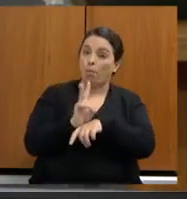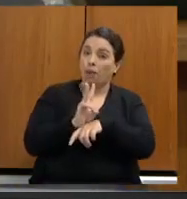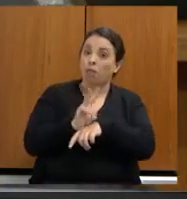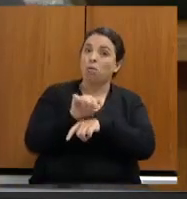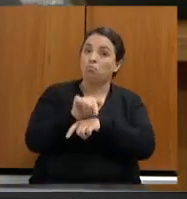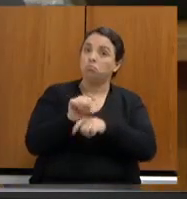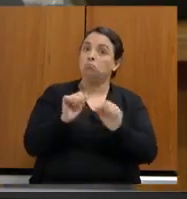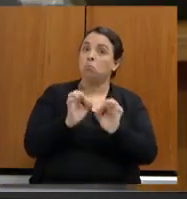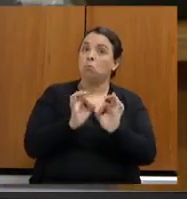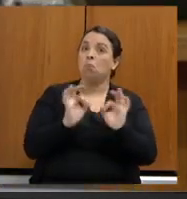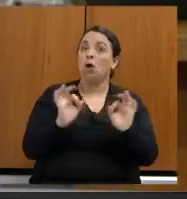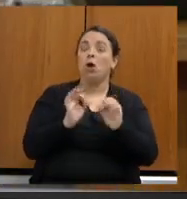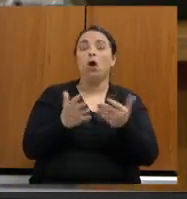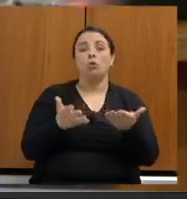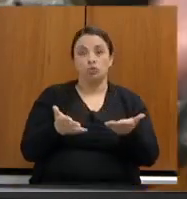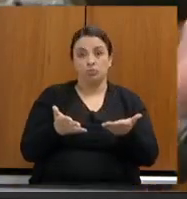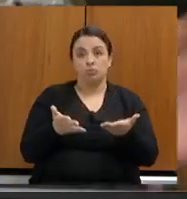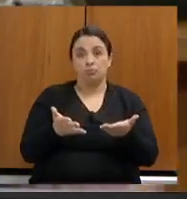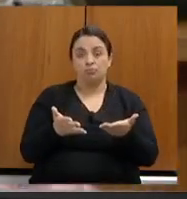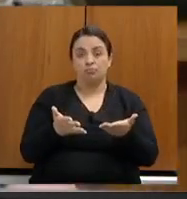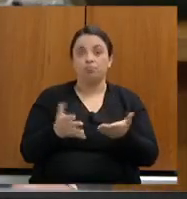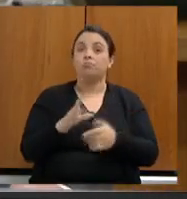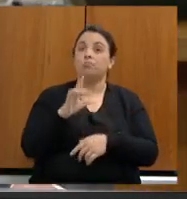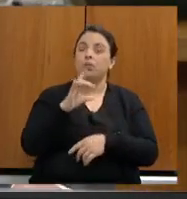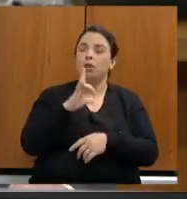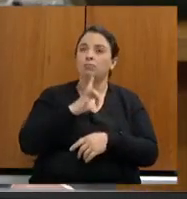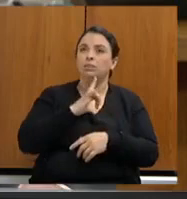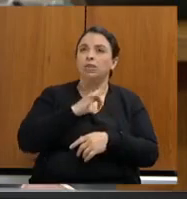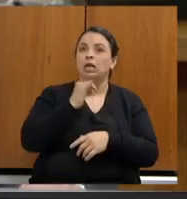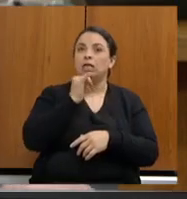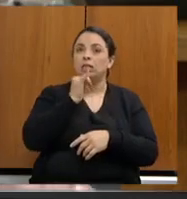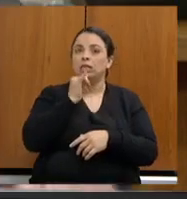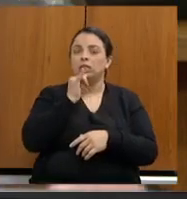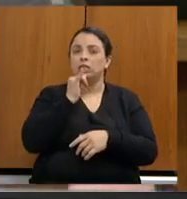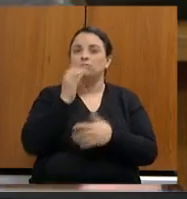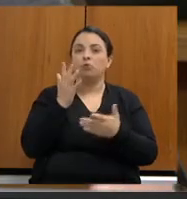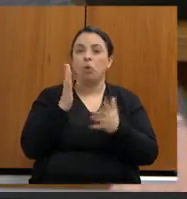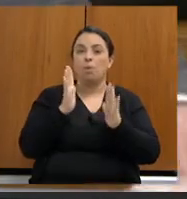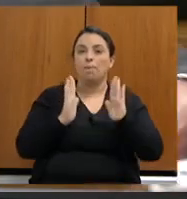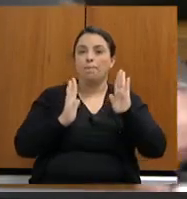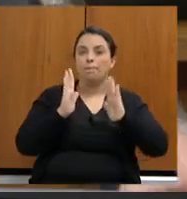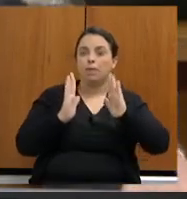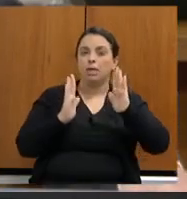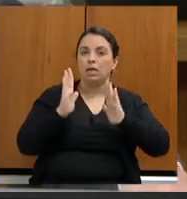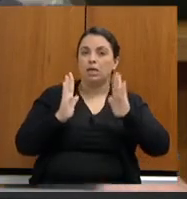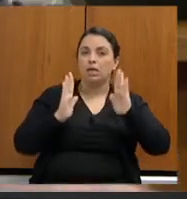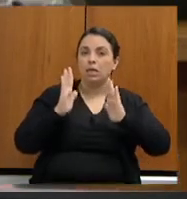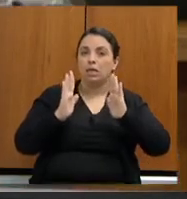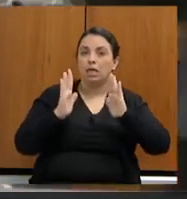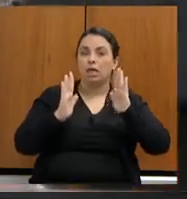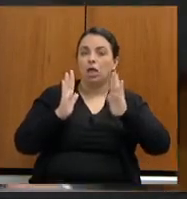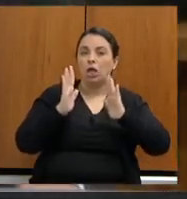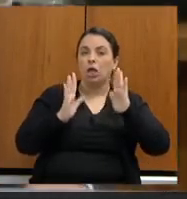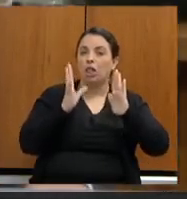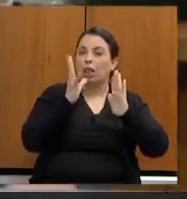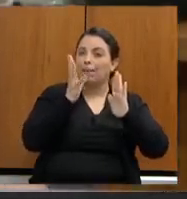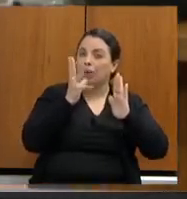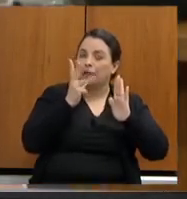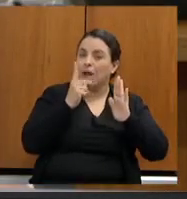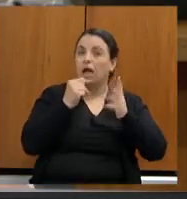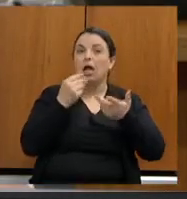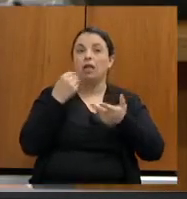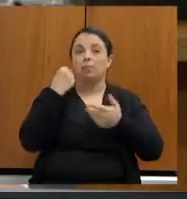funciona também muito bem nós tivemos aí já é um período relativamente longo né para